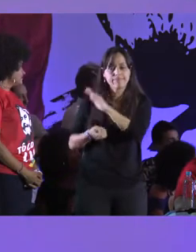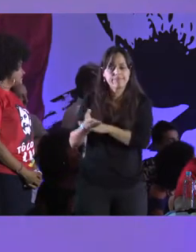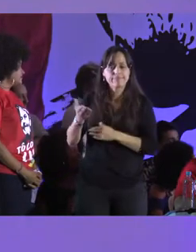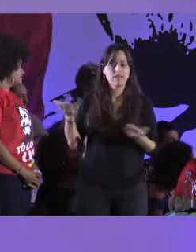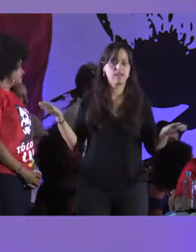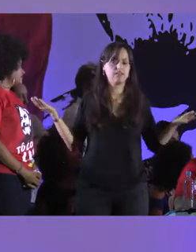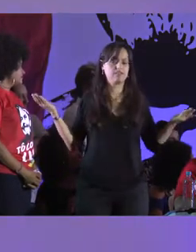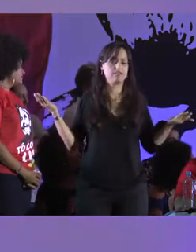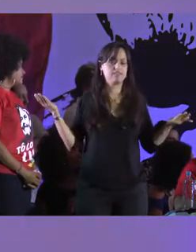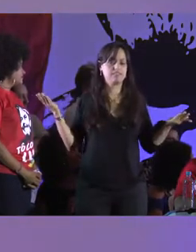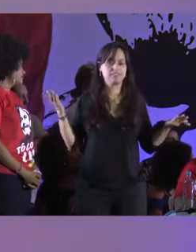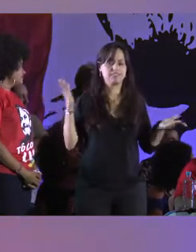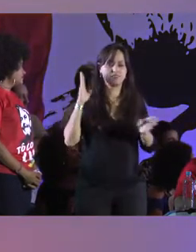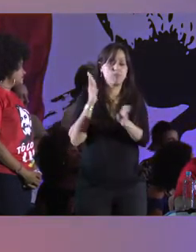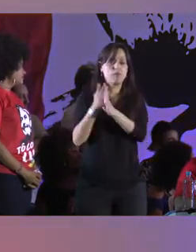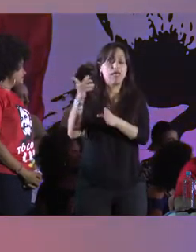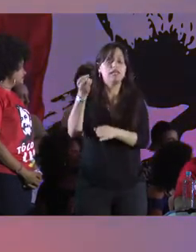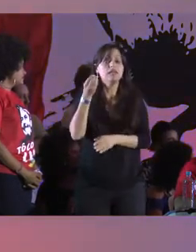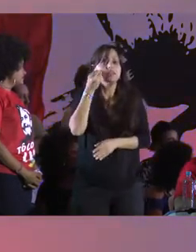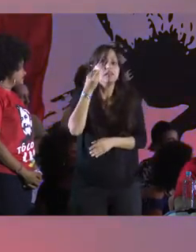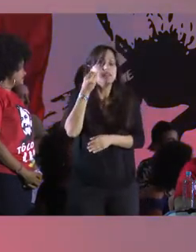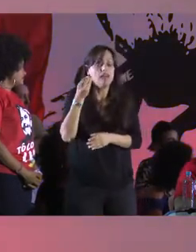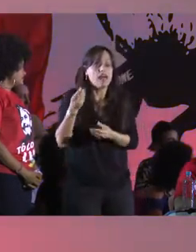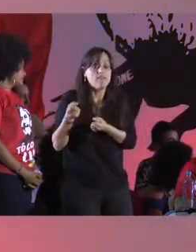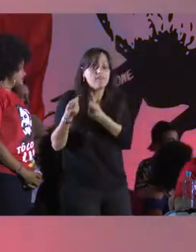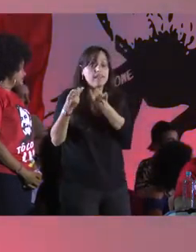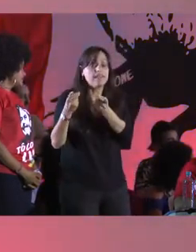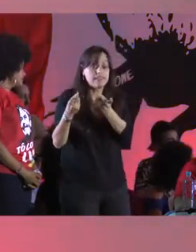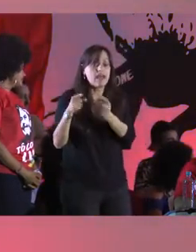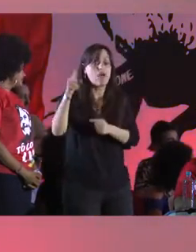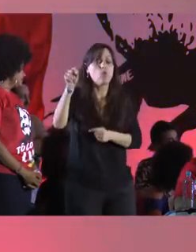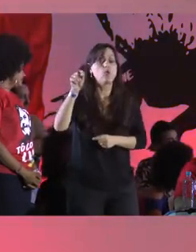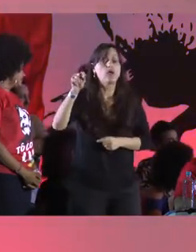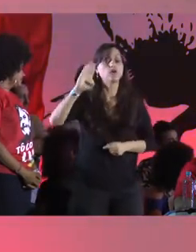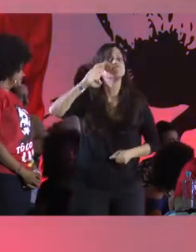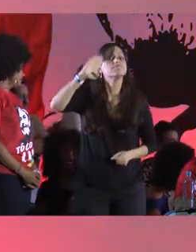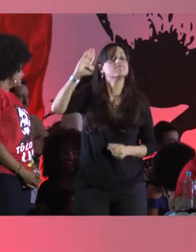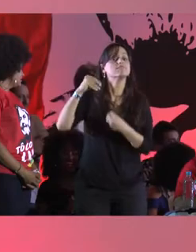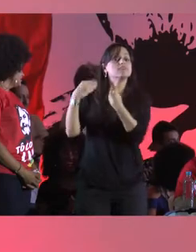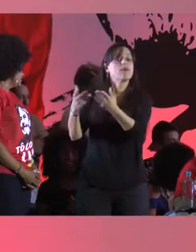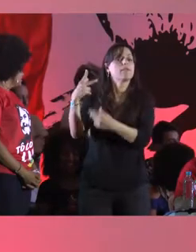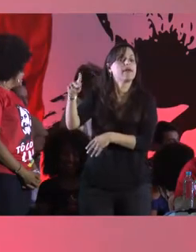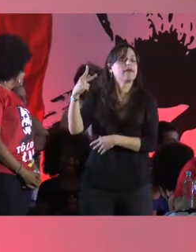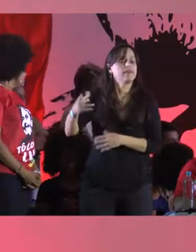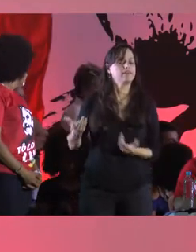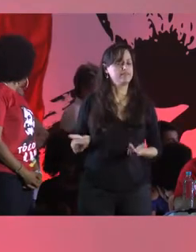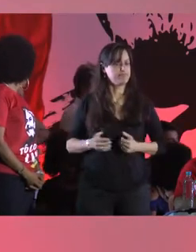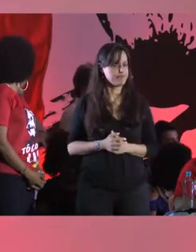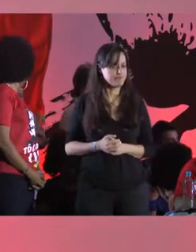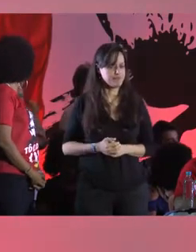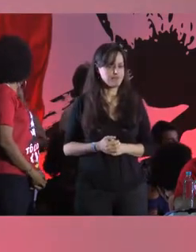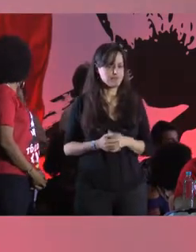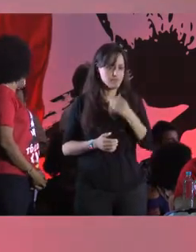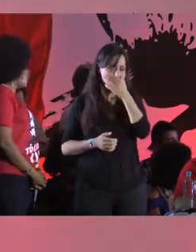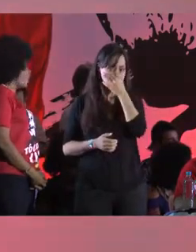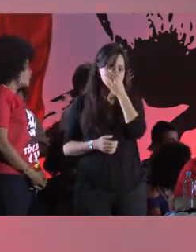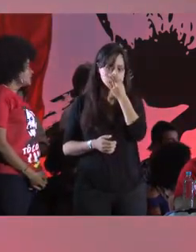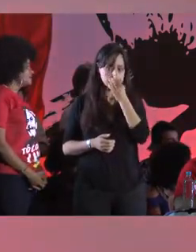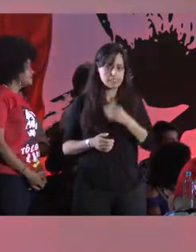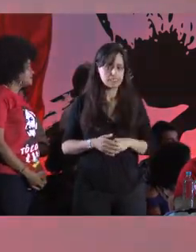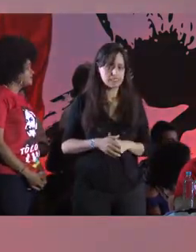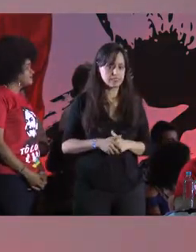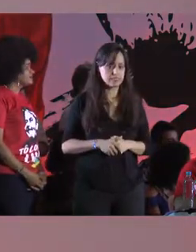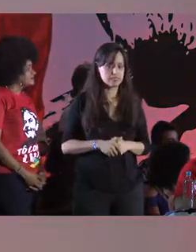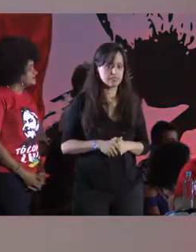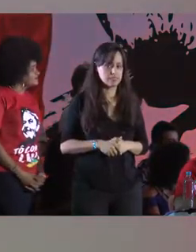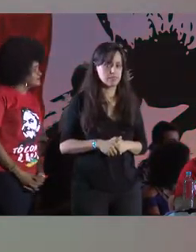descobriu, ele estava tentando vender o terreno que a FAB tinha dado para o prefeito de Pernambuco. Ele é tão pilantra que